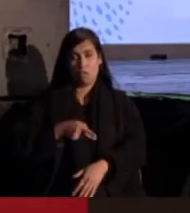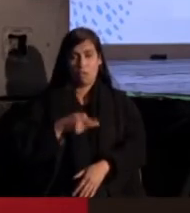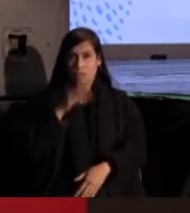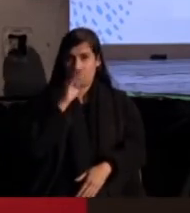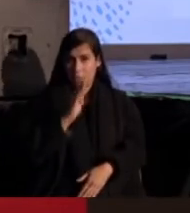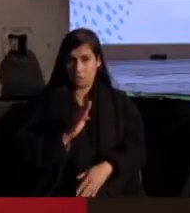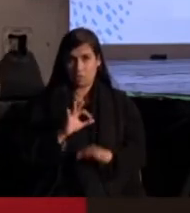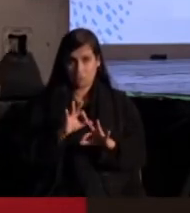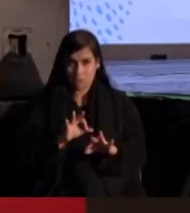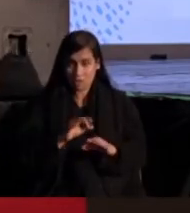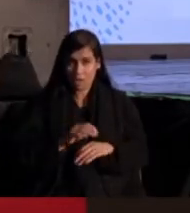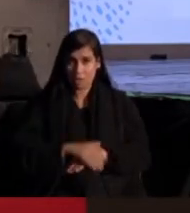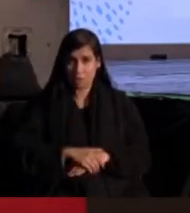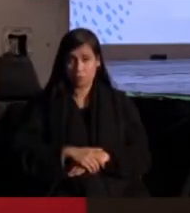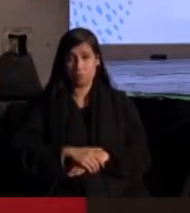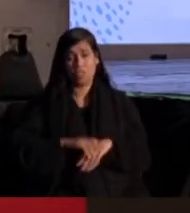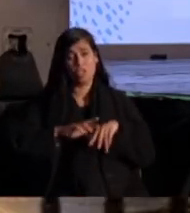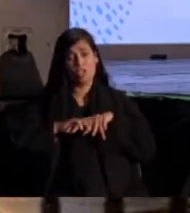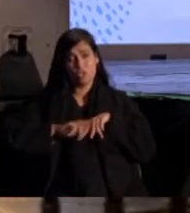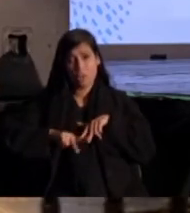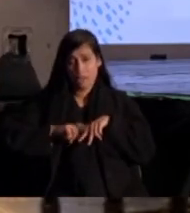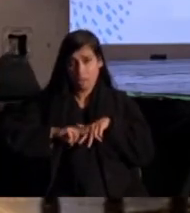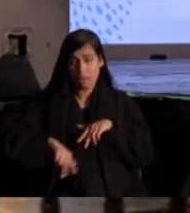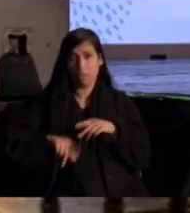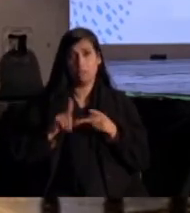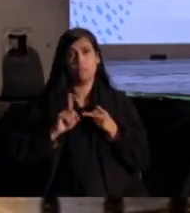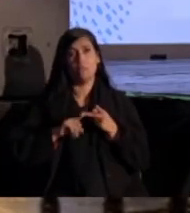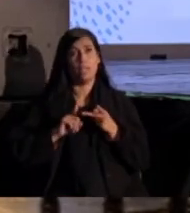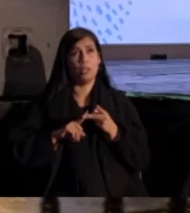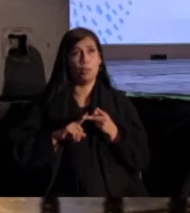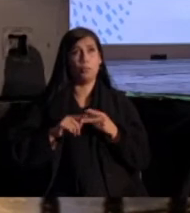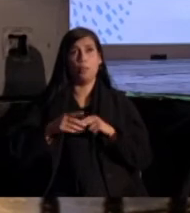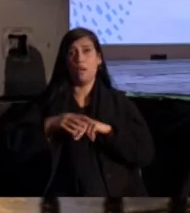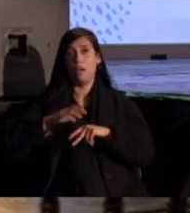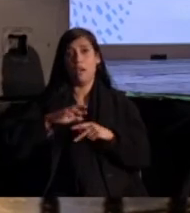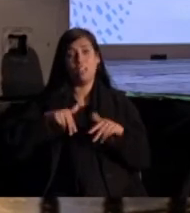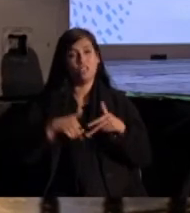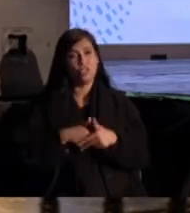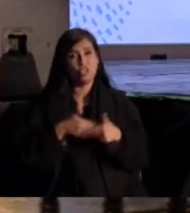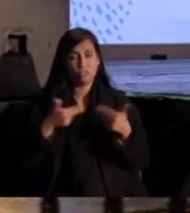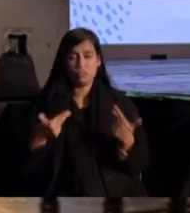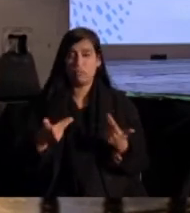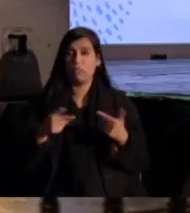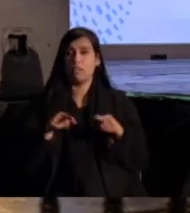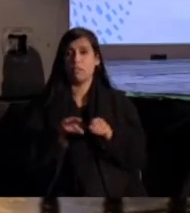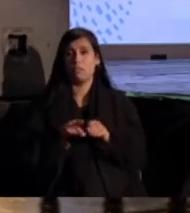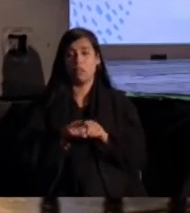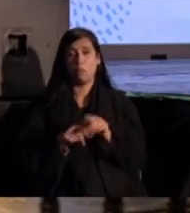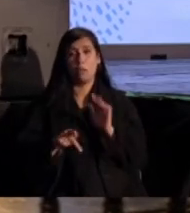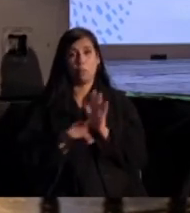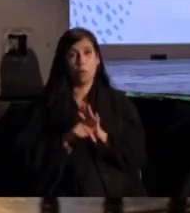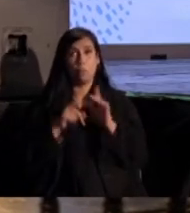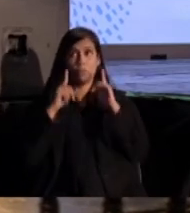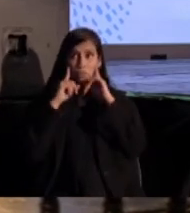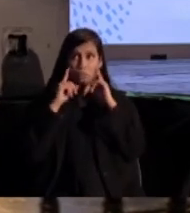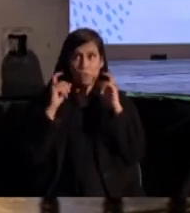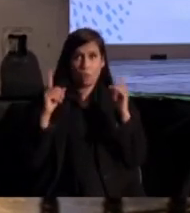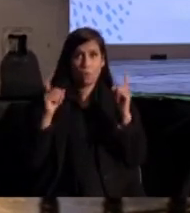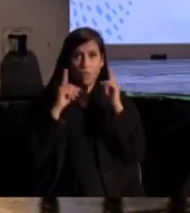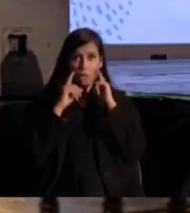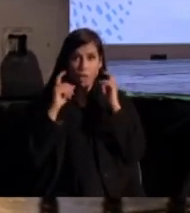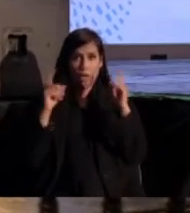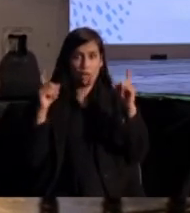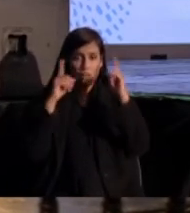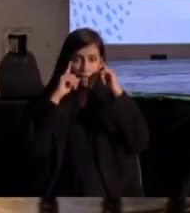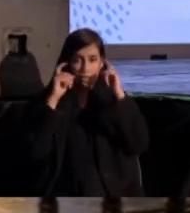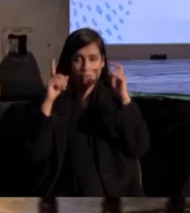cor de pele e gênero, por exemplo, né, que determina violência no serviço de saúde, violência obstétrica e outras formas de